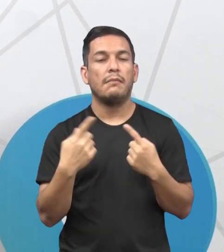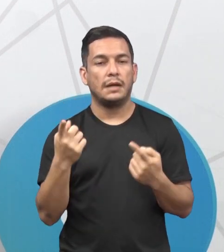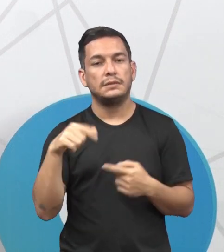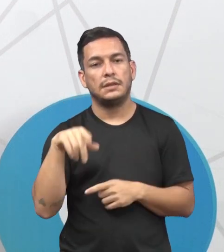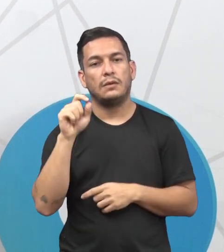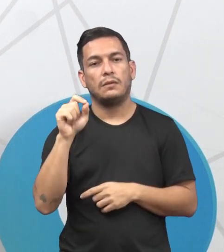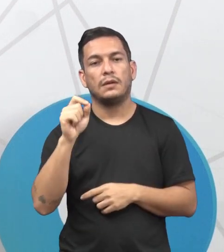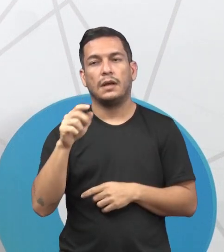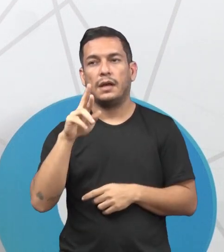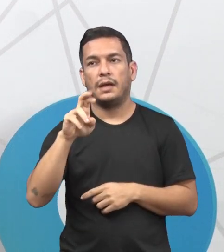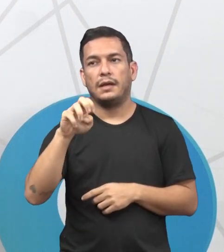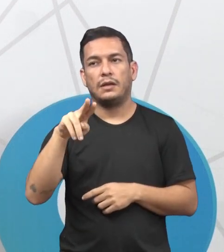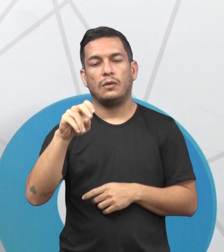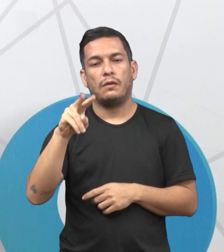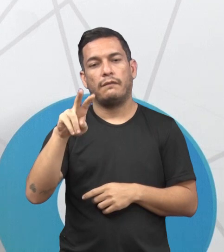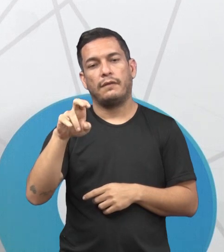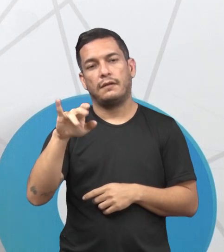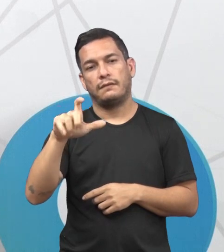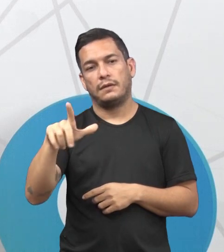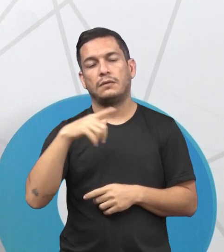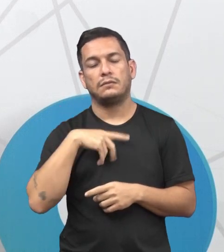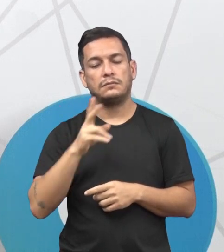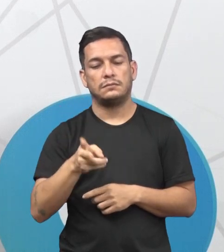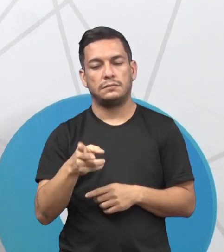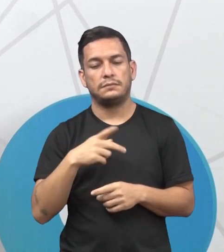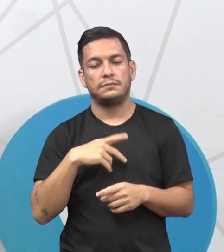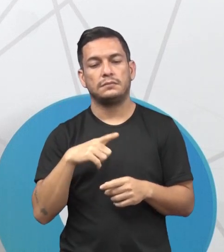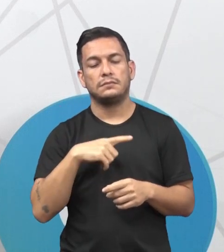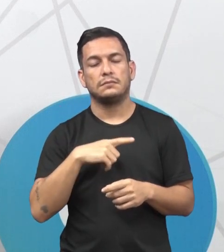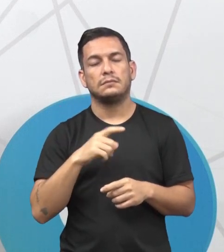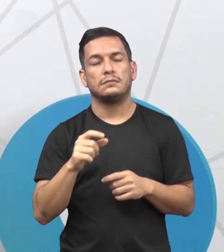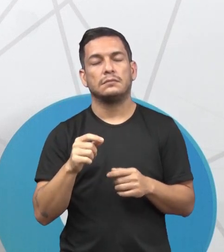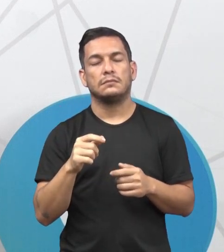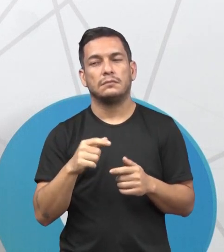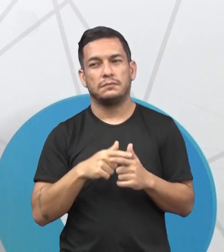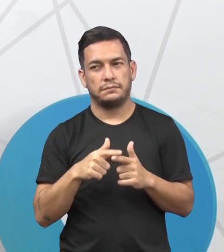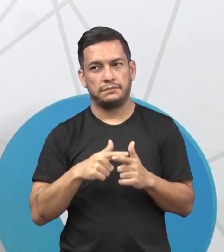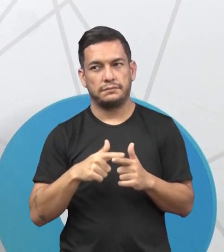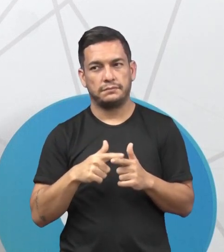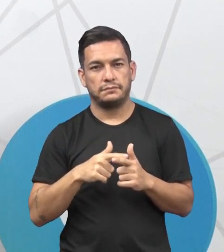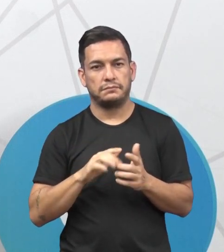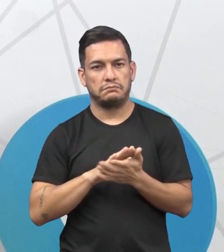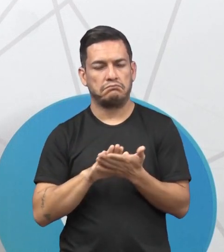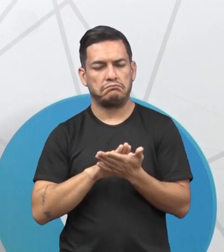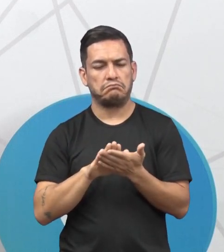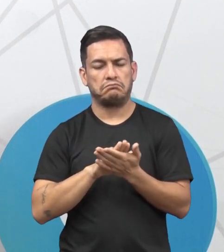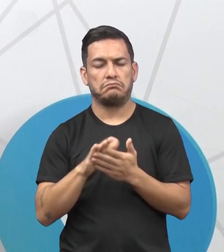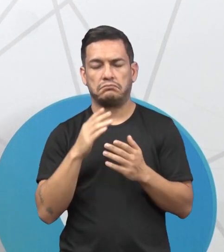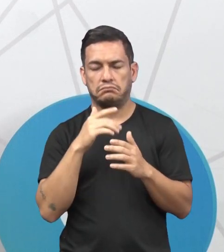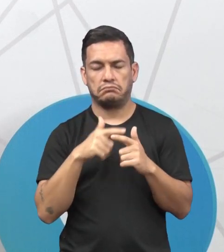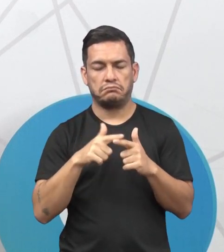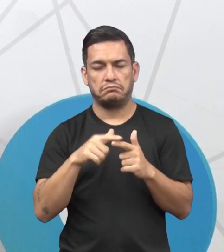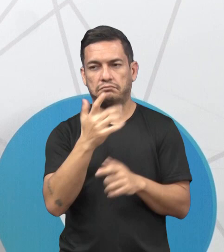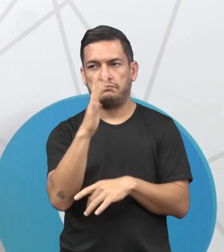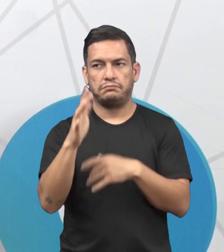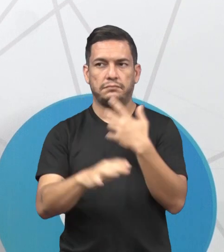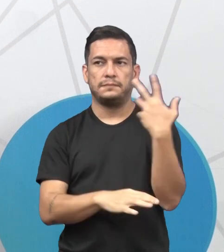de energia renovável, constante, que causa poucos impactos, que causa quase nada de impactos ambientais.